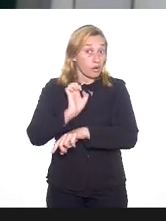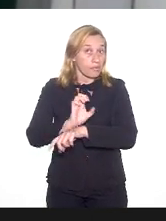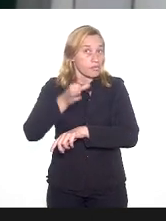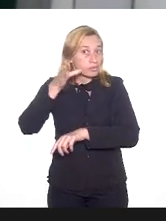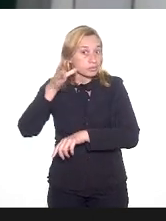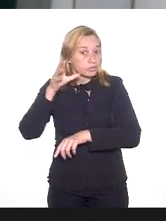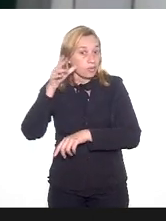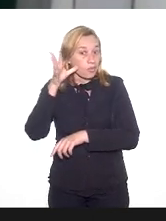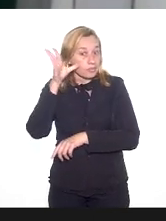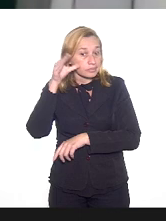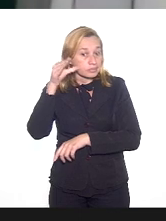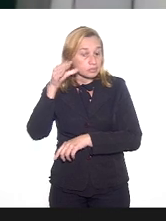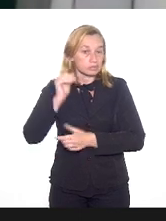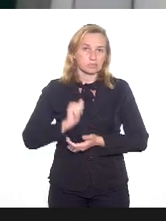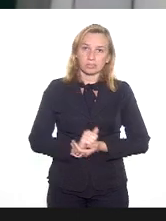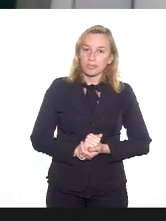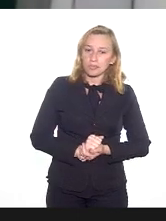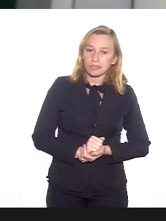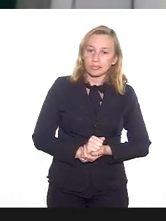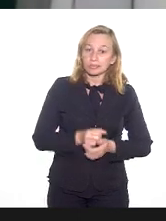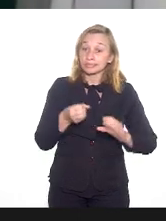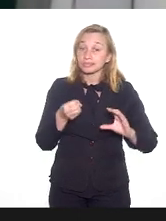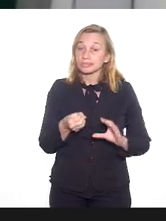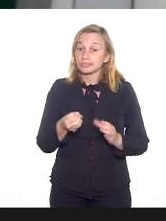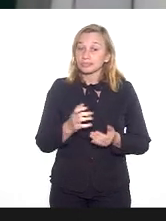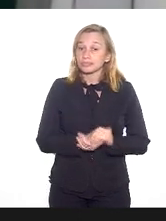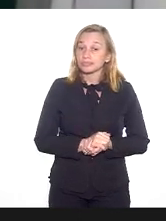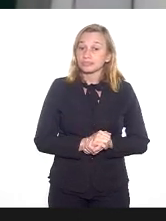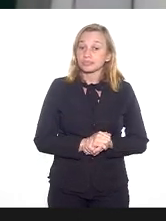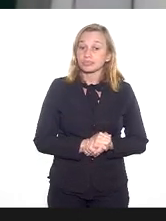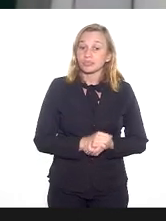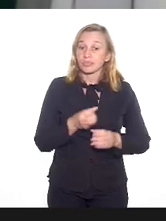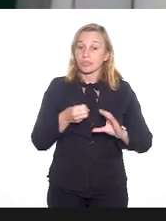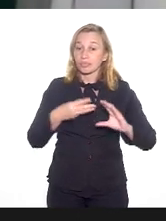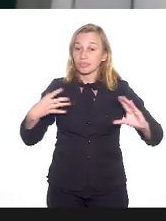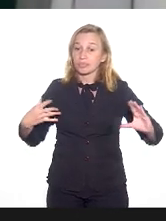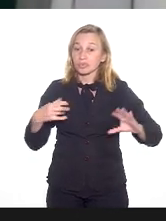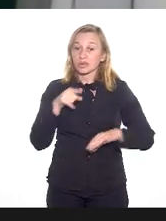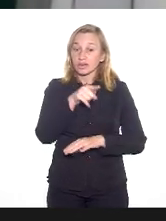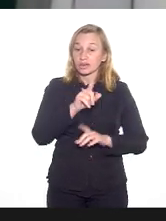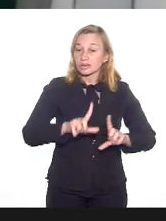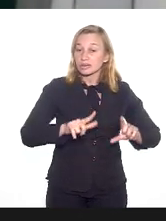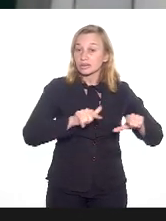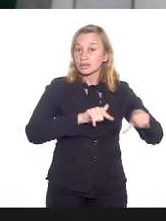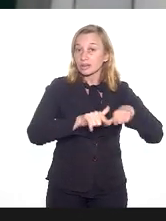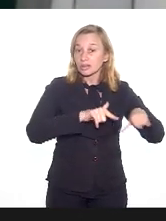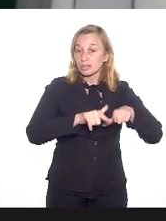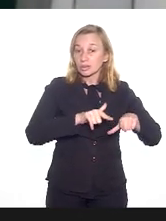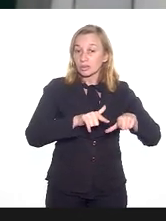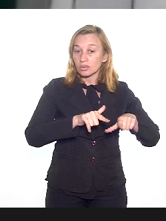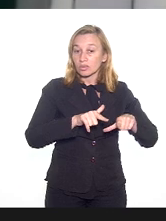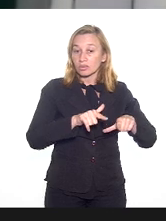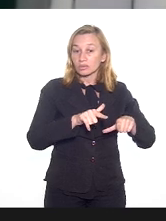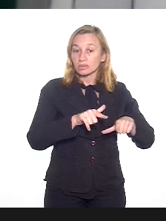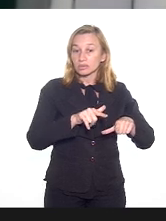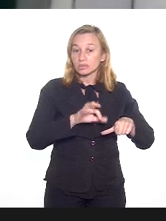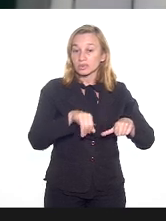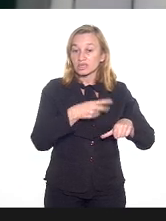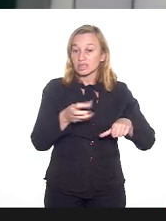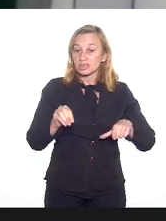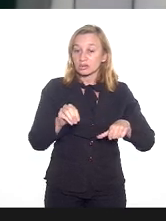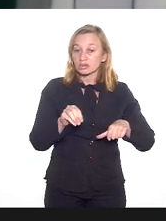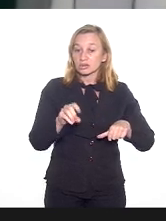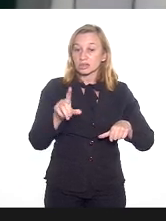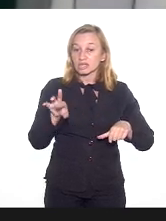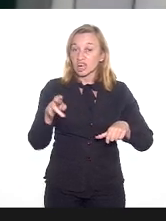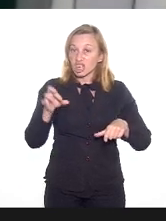interesse em configurar, em caracterizar essas operações como cessões de crédito? Porque, na